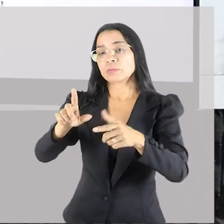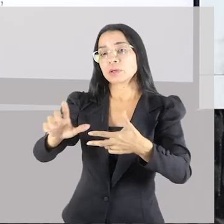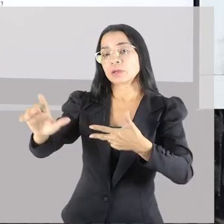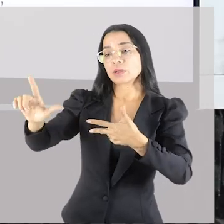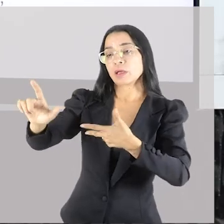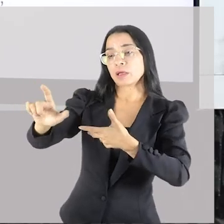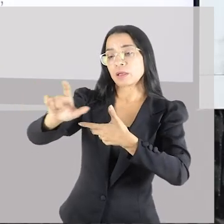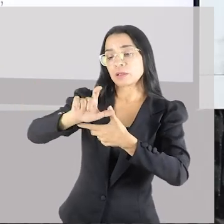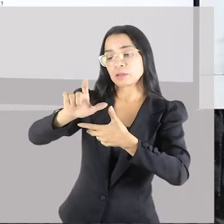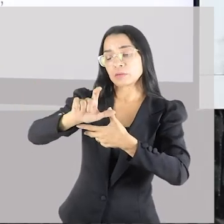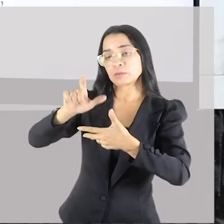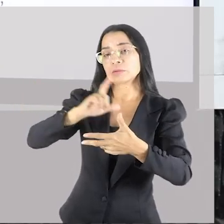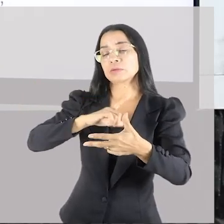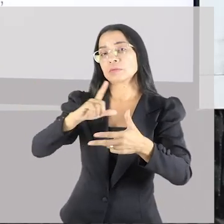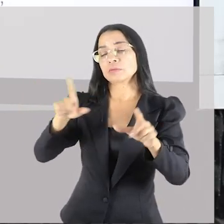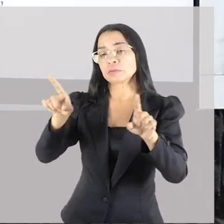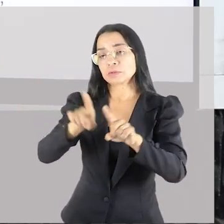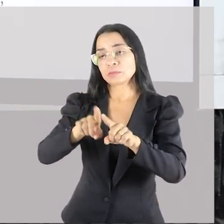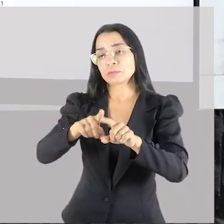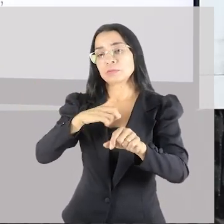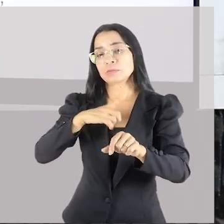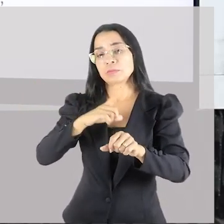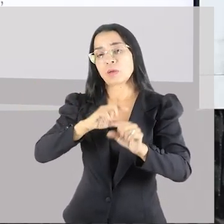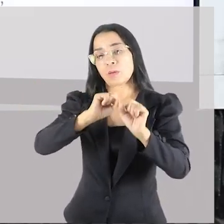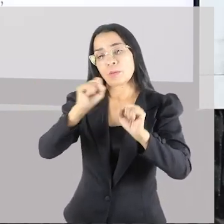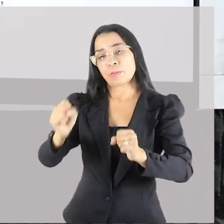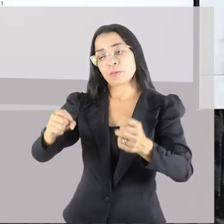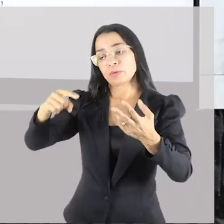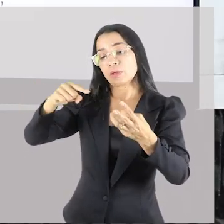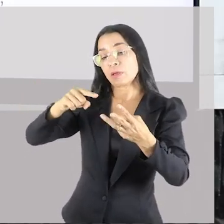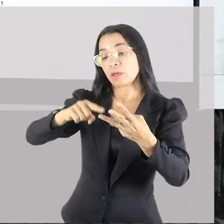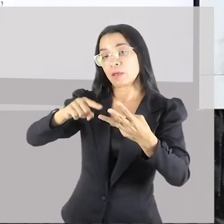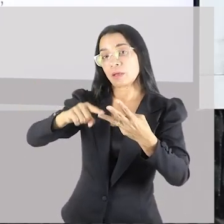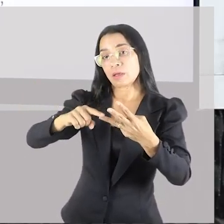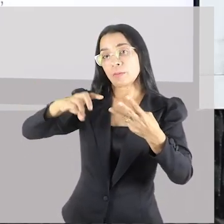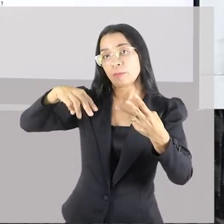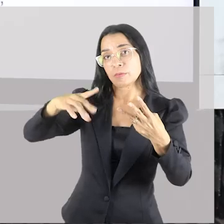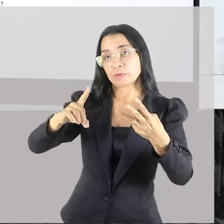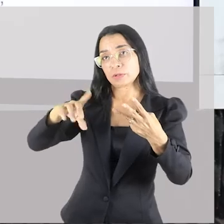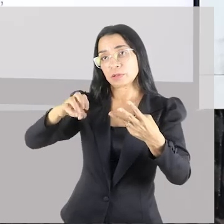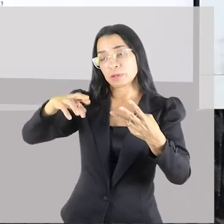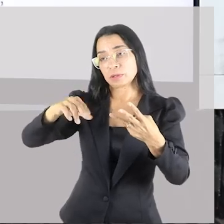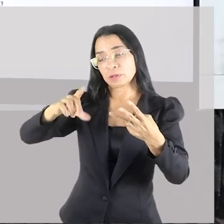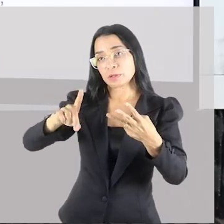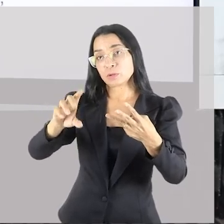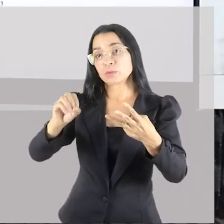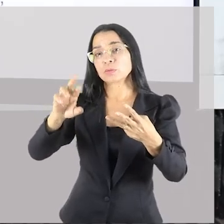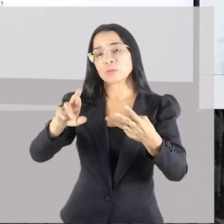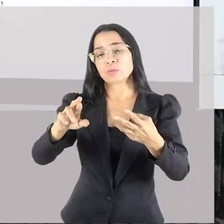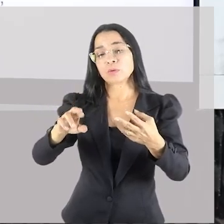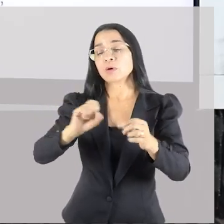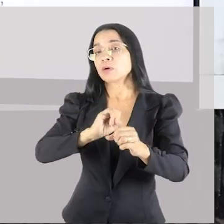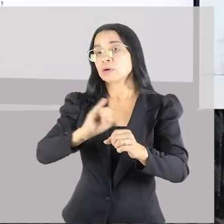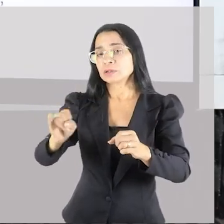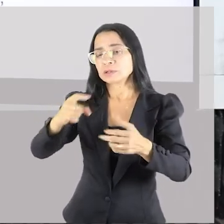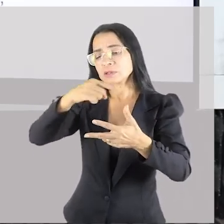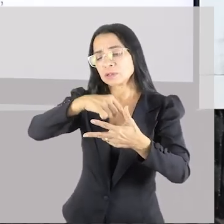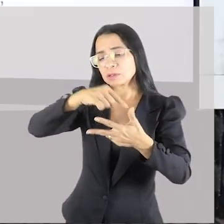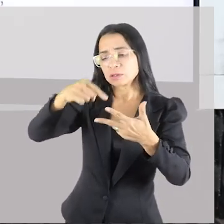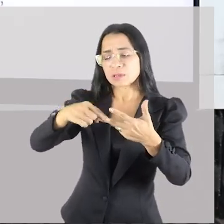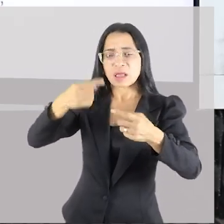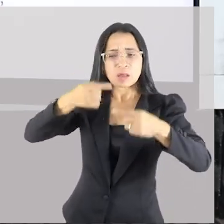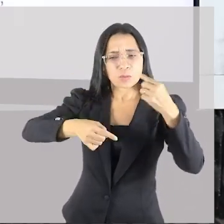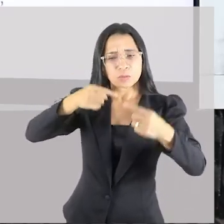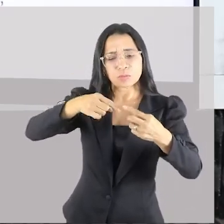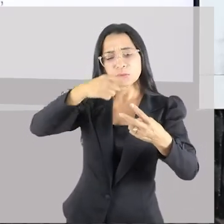houvesse alguma disputa entre esses 3 poderes, executivo, judiciário e legislativo, quem daria a palavra final era o moderador. E quem